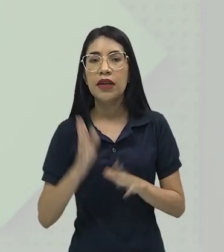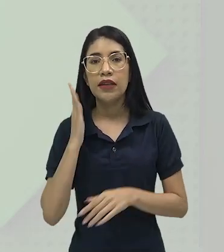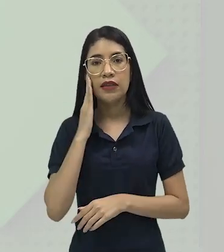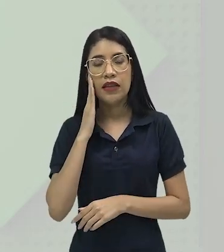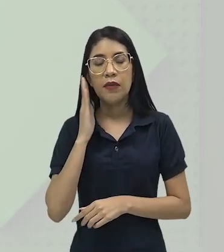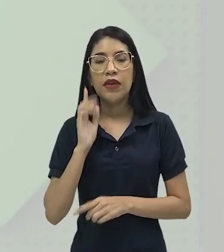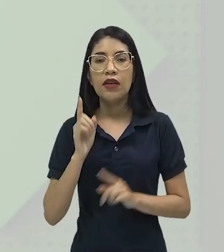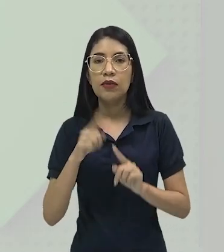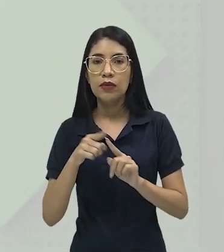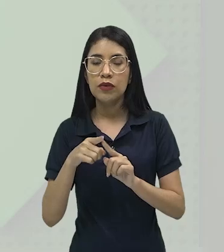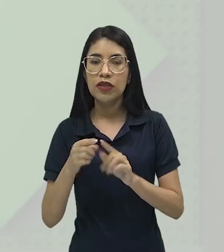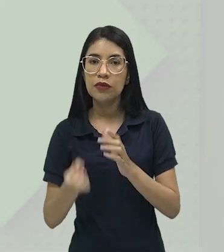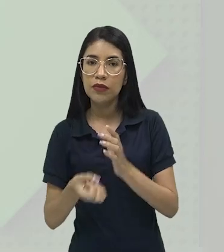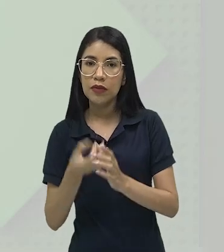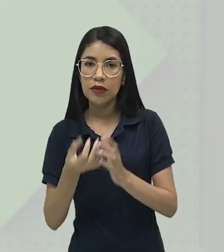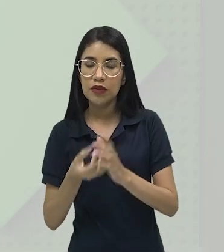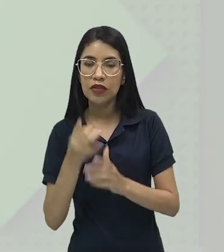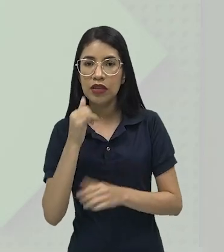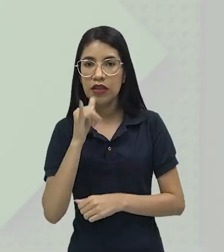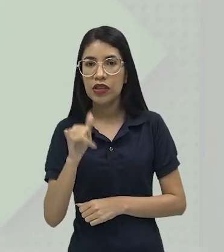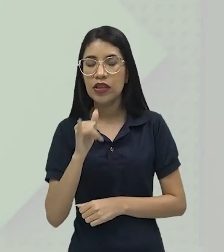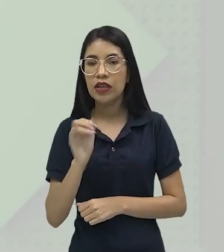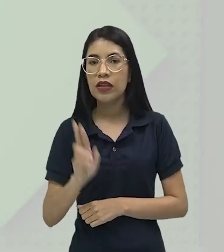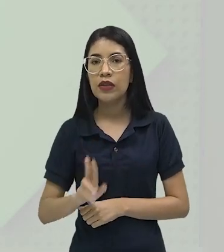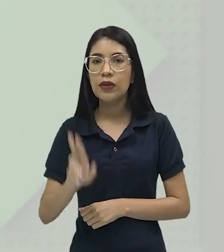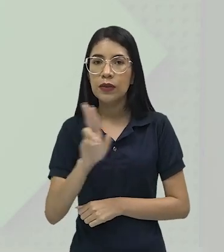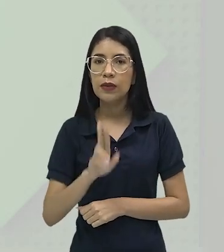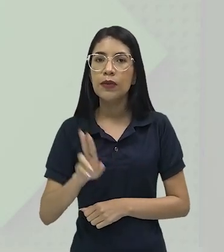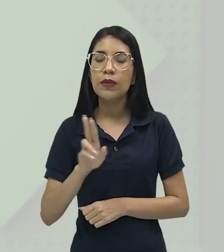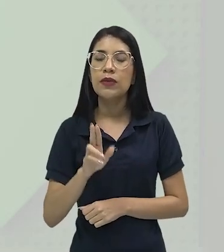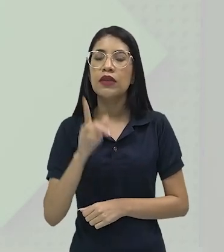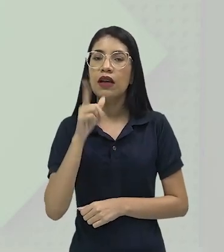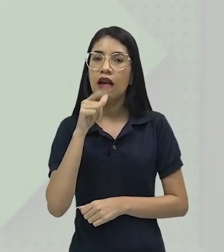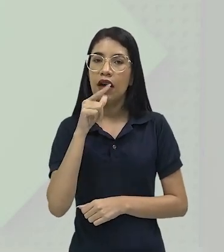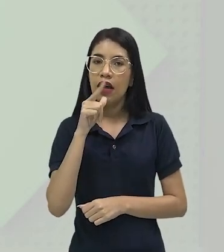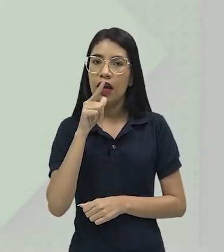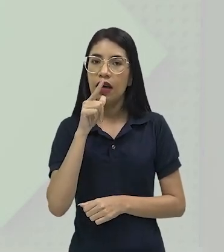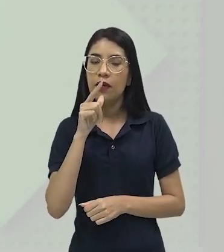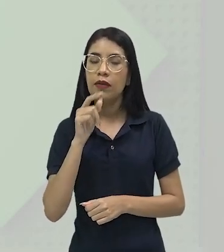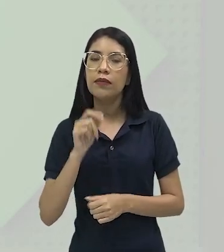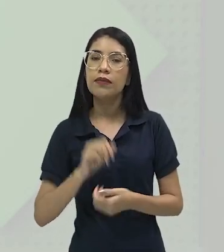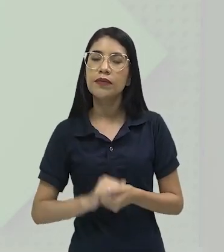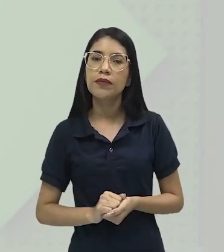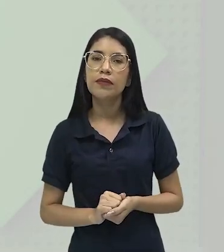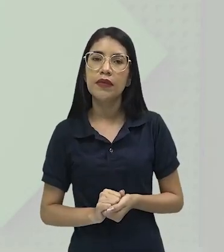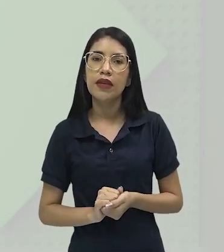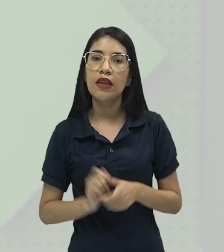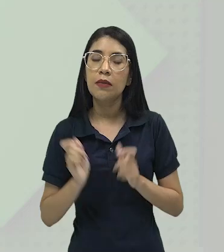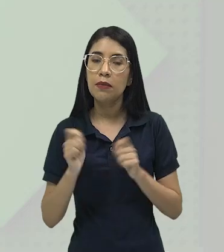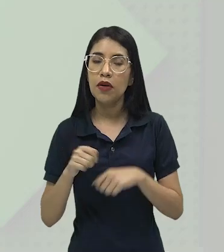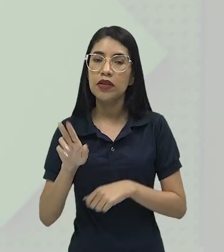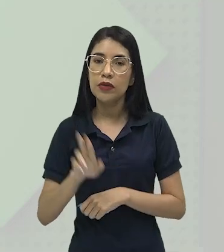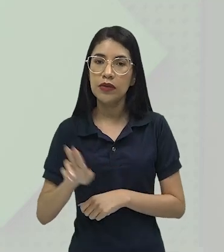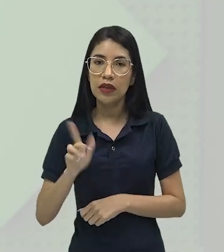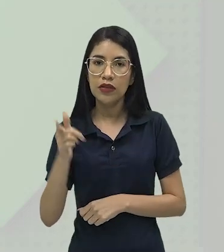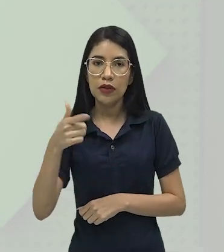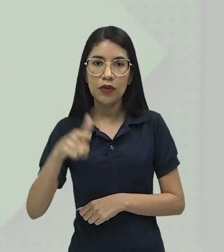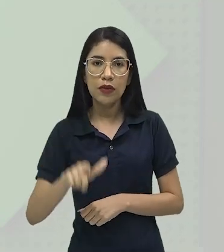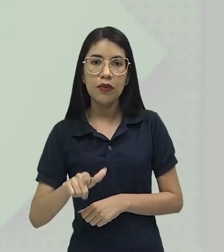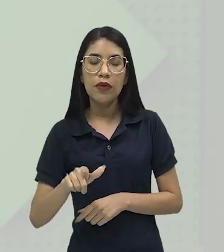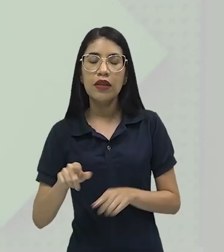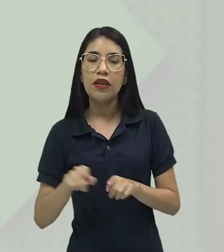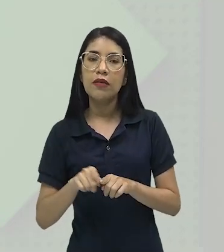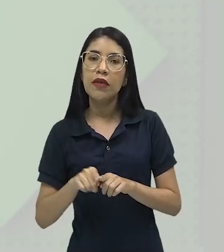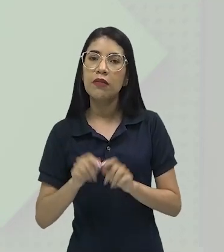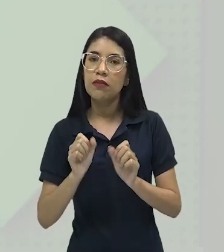uma fonte que utiliza água, que é renovável, ou seja, algo que a